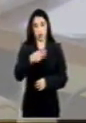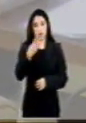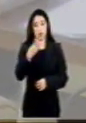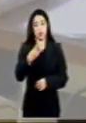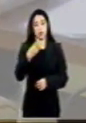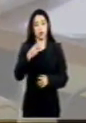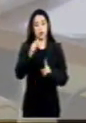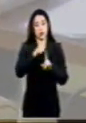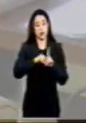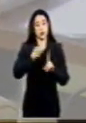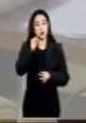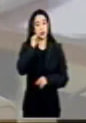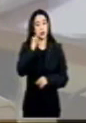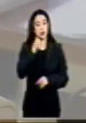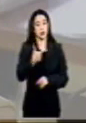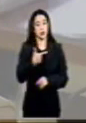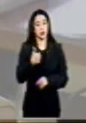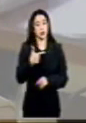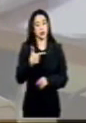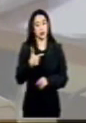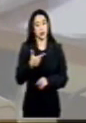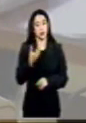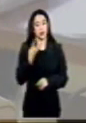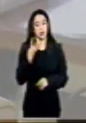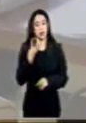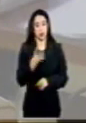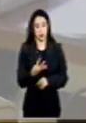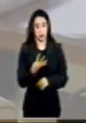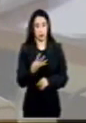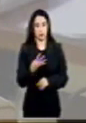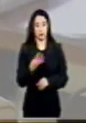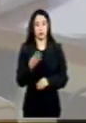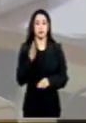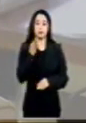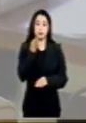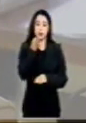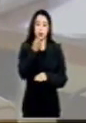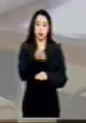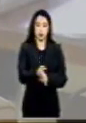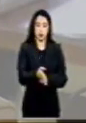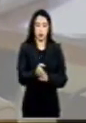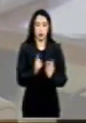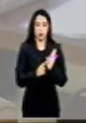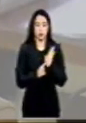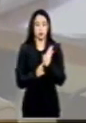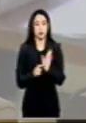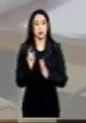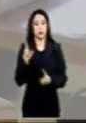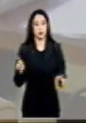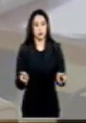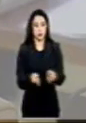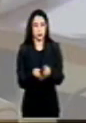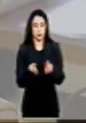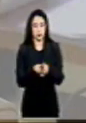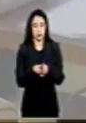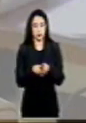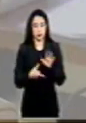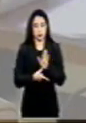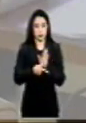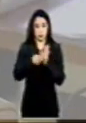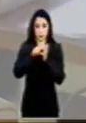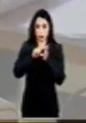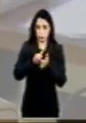de 2014, e que vai nesta direção, como também precedente